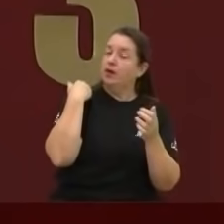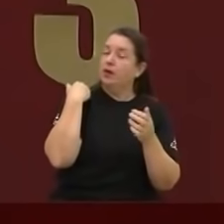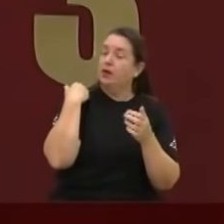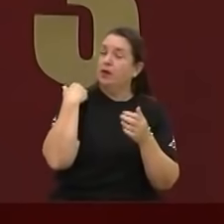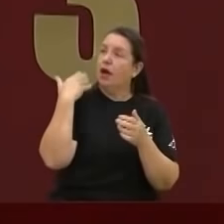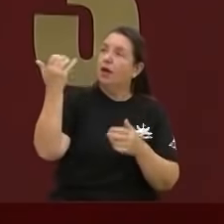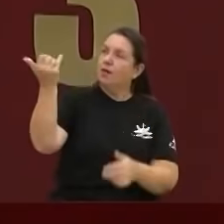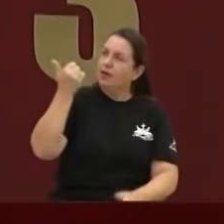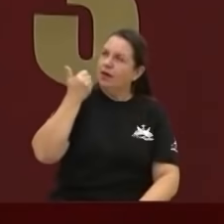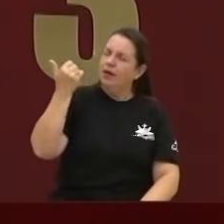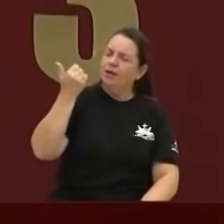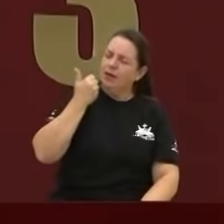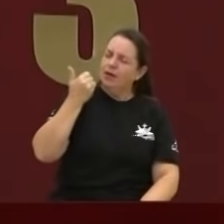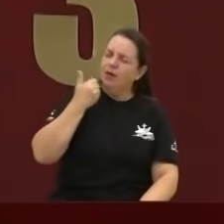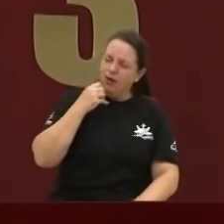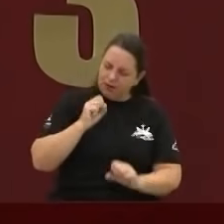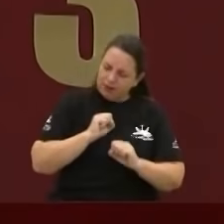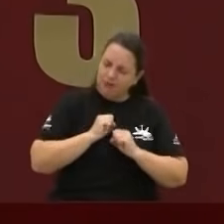ouvido: persista.